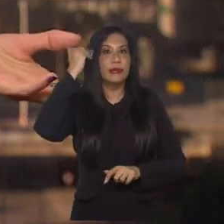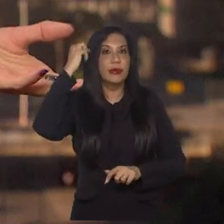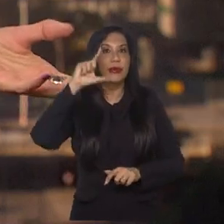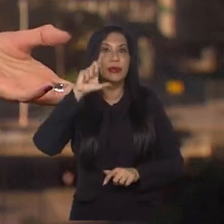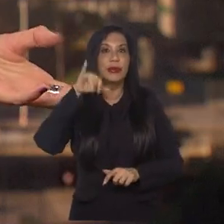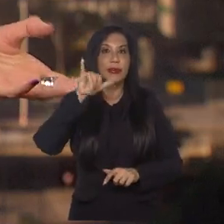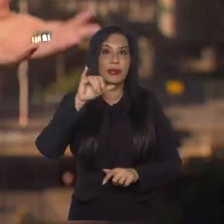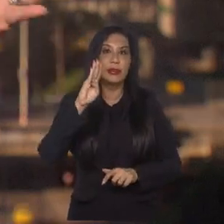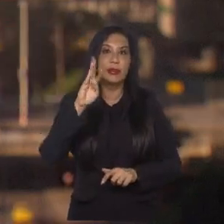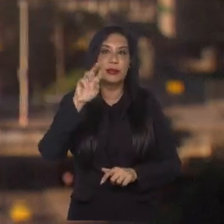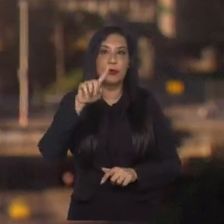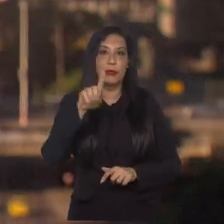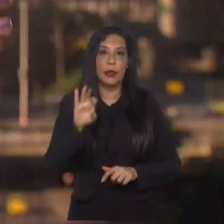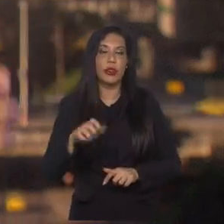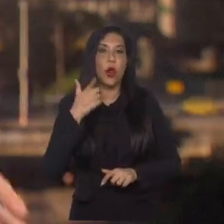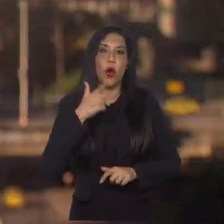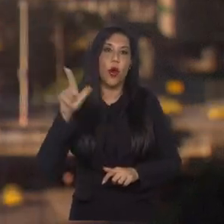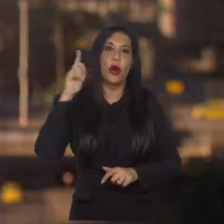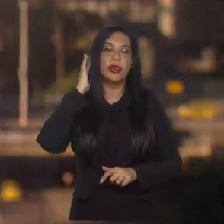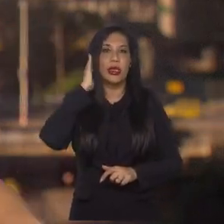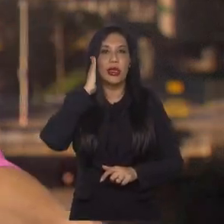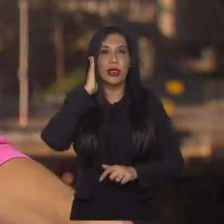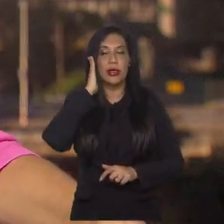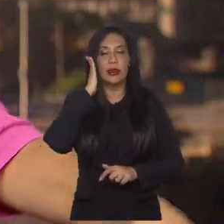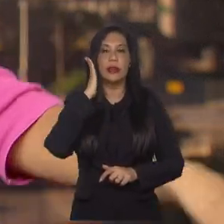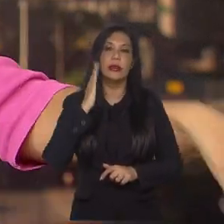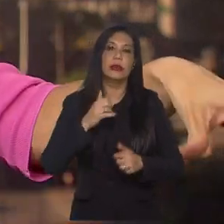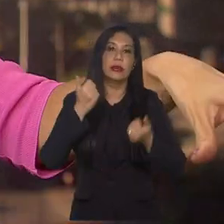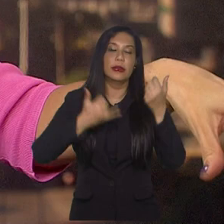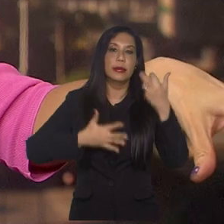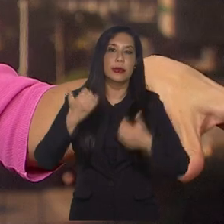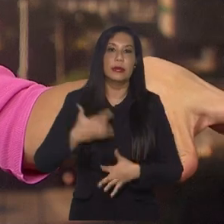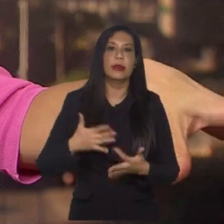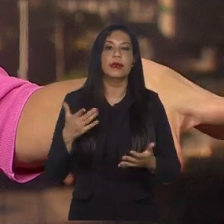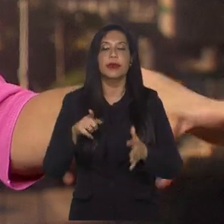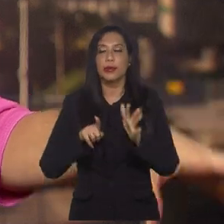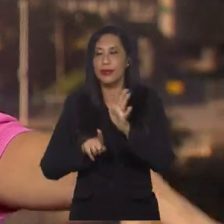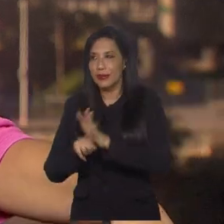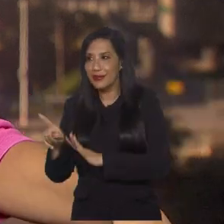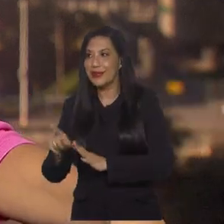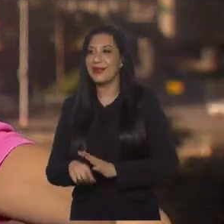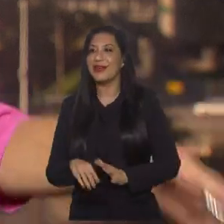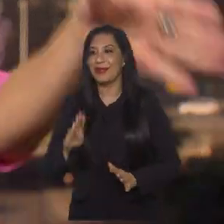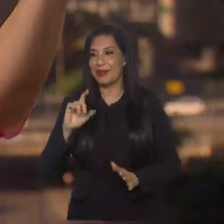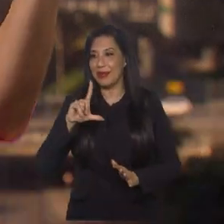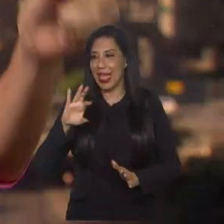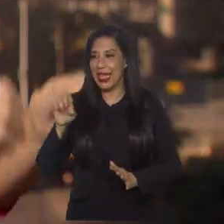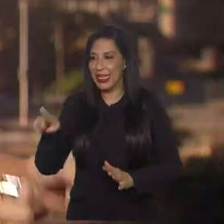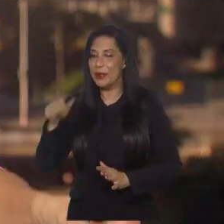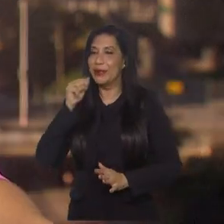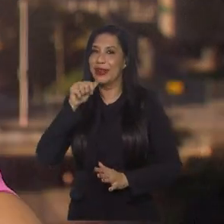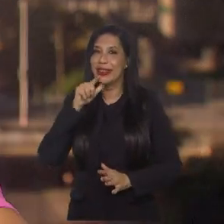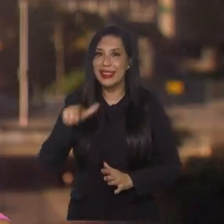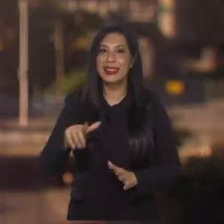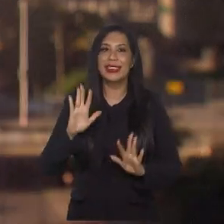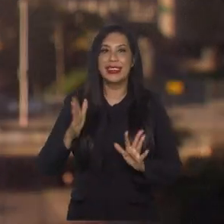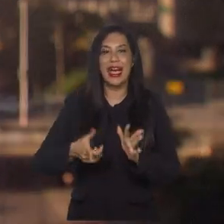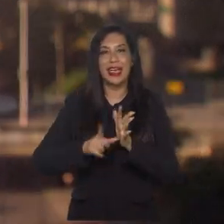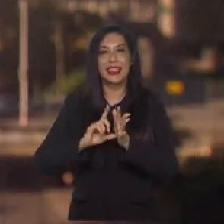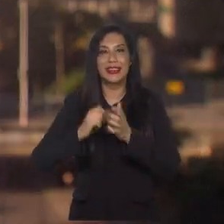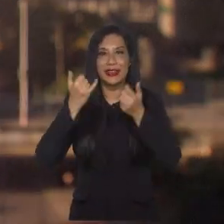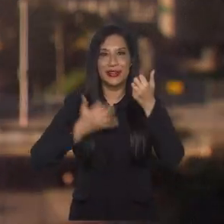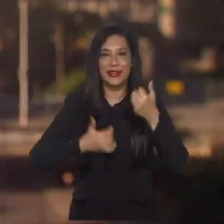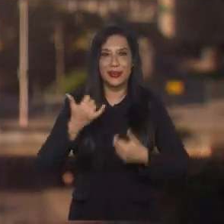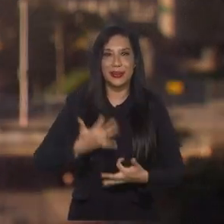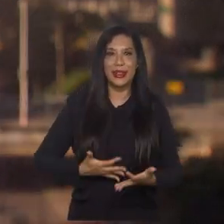Lucy Bronze, mas teria alguma outra... E aí, para a Isabelle especialmente, porque já que a Raquel já participou de